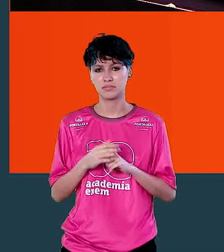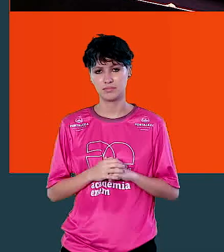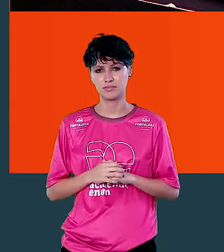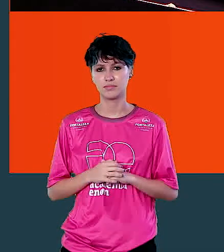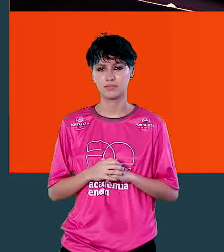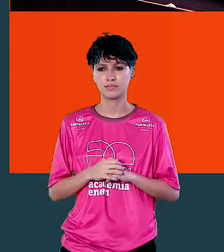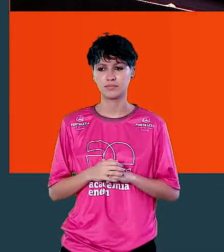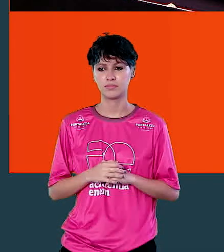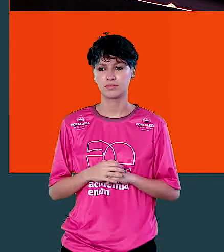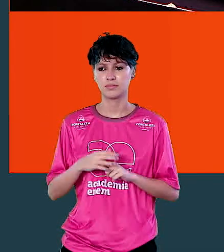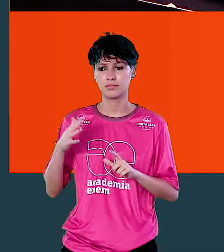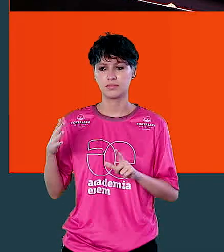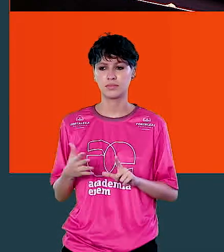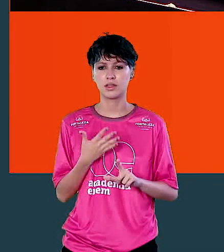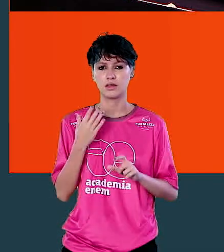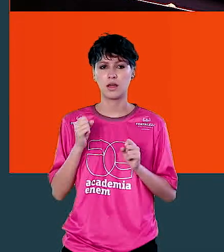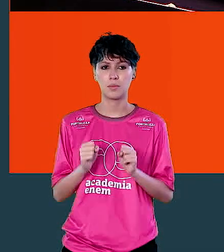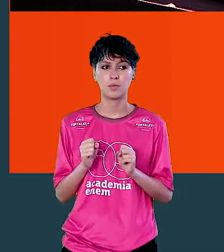Posso passar?